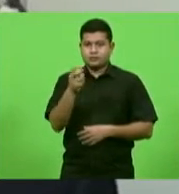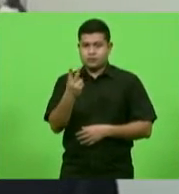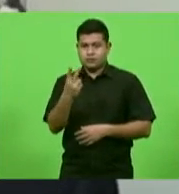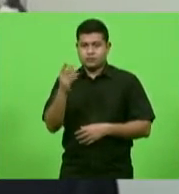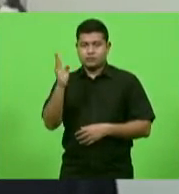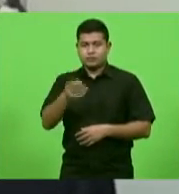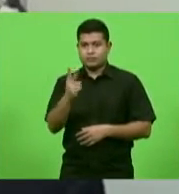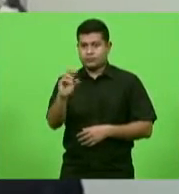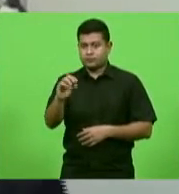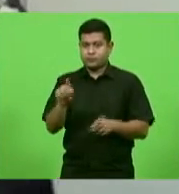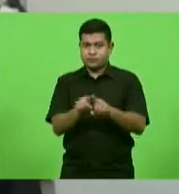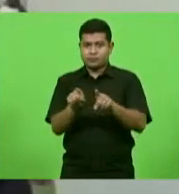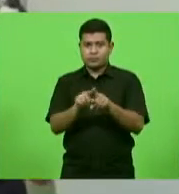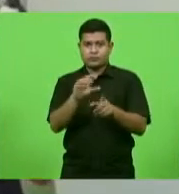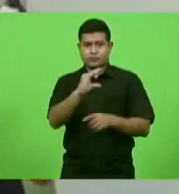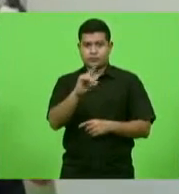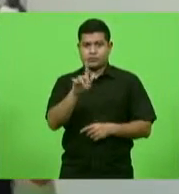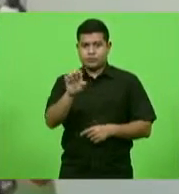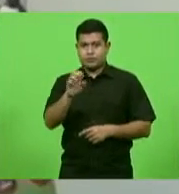252/2020, CGE